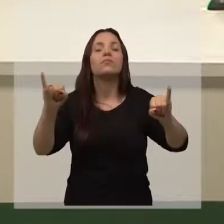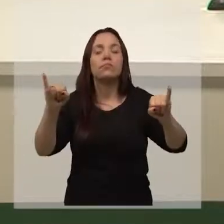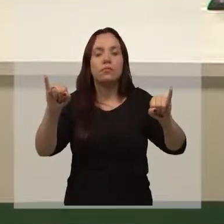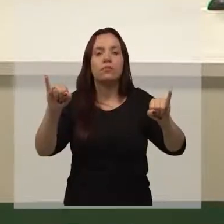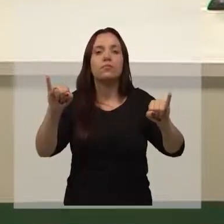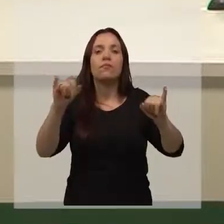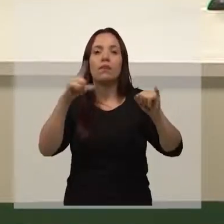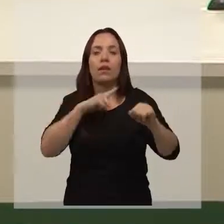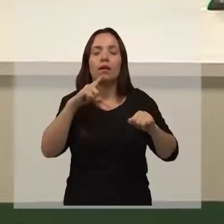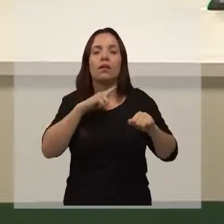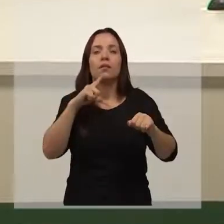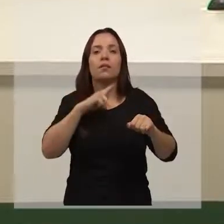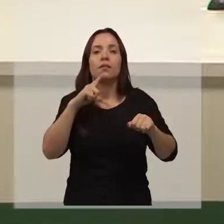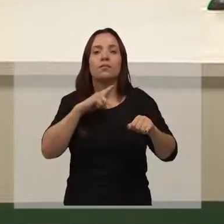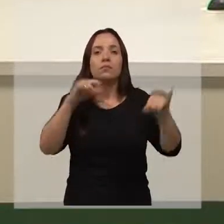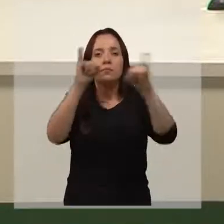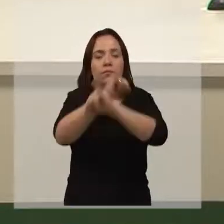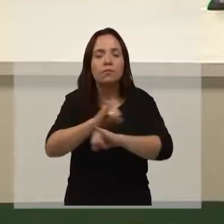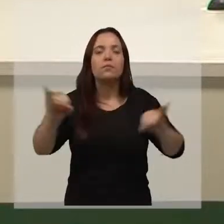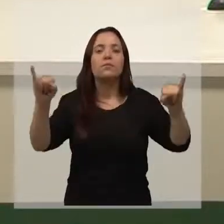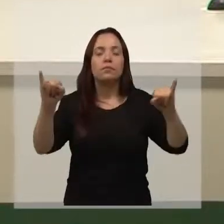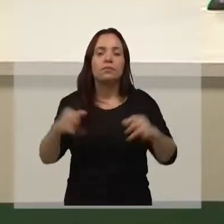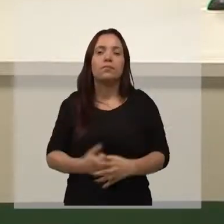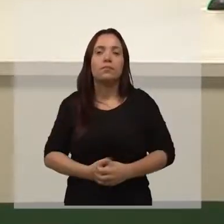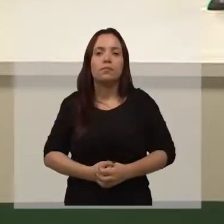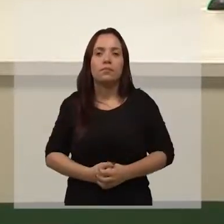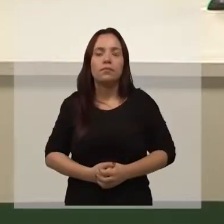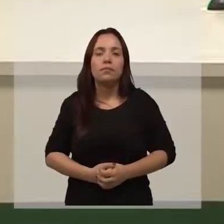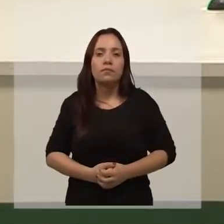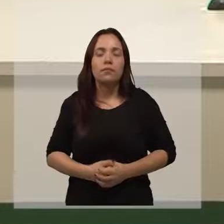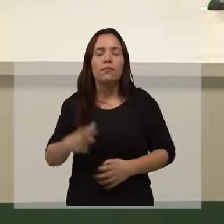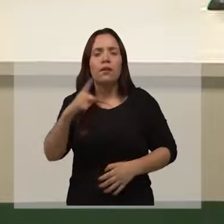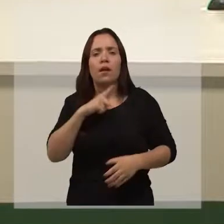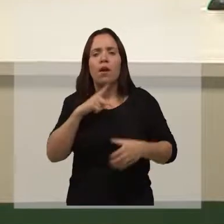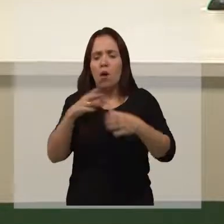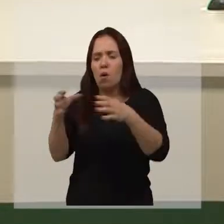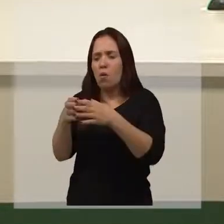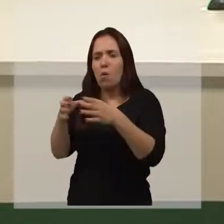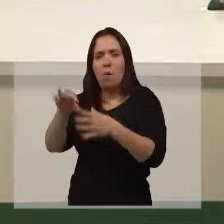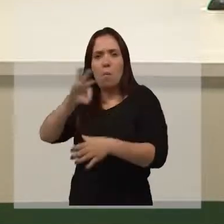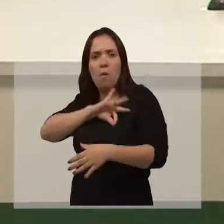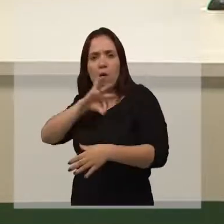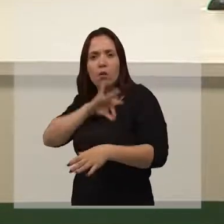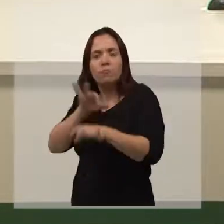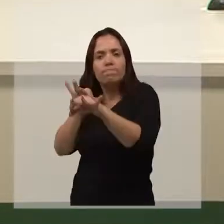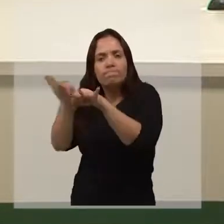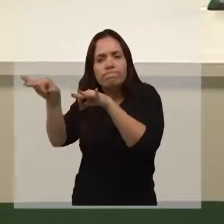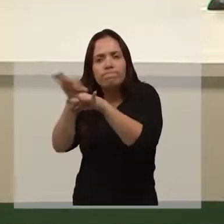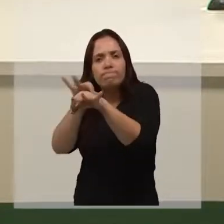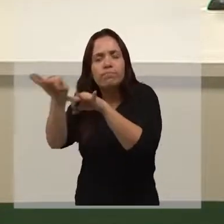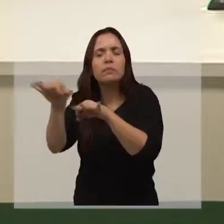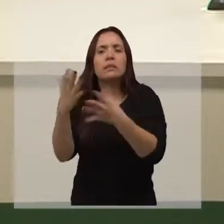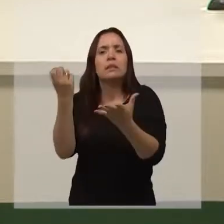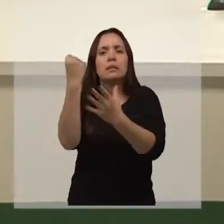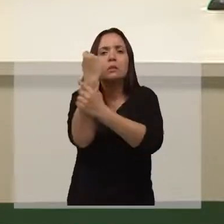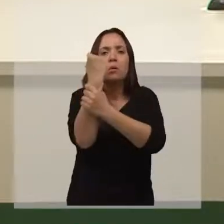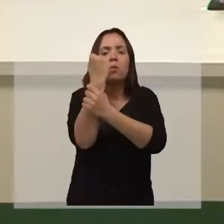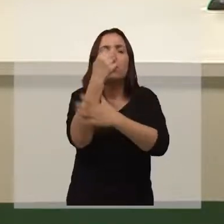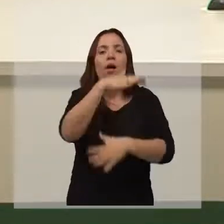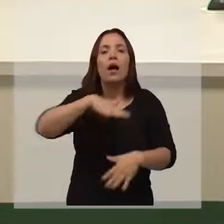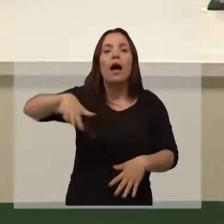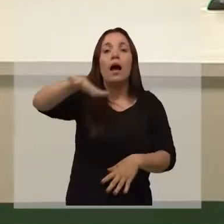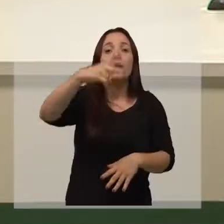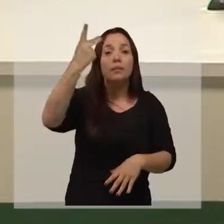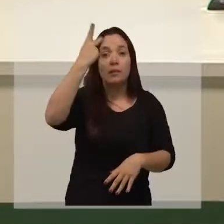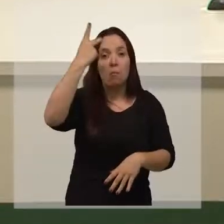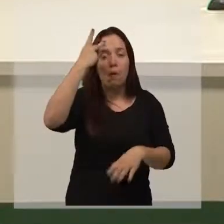estrutura montada de aparato policial, de proteção da cidade de São Paulo,